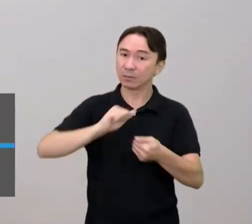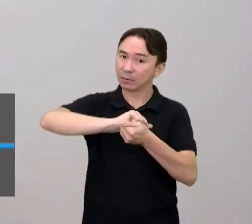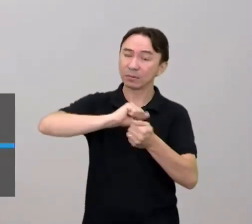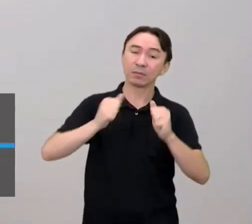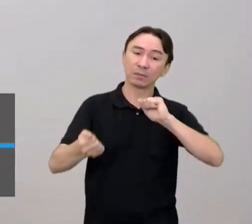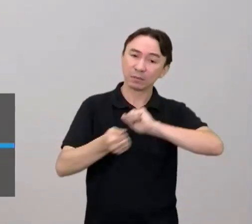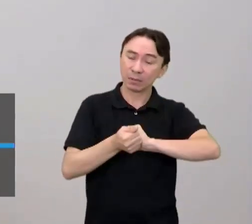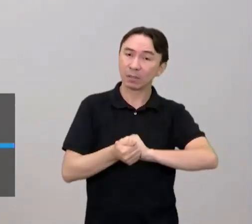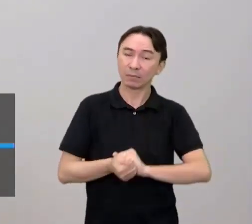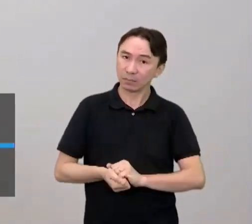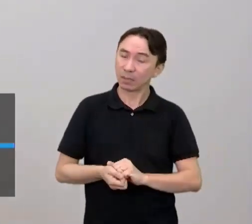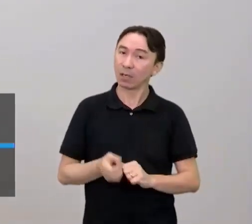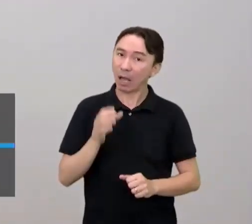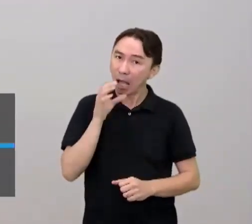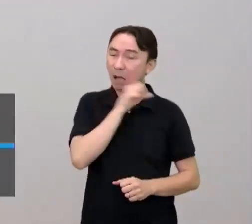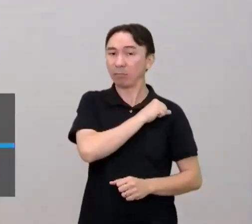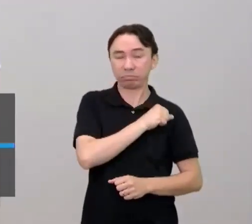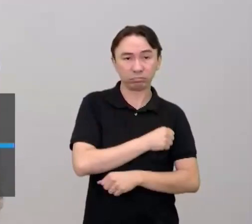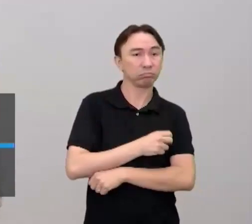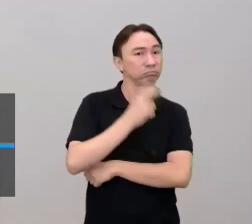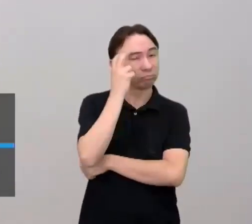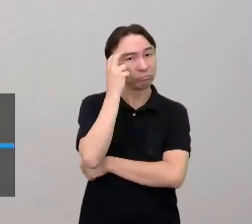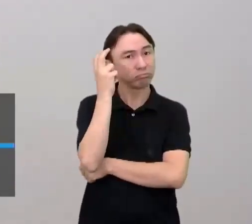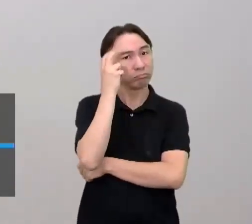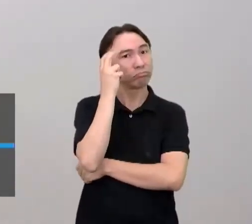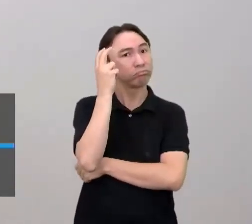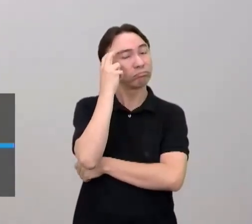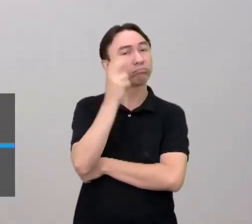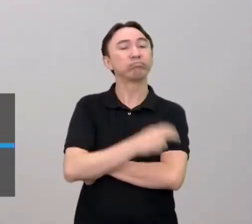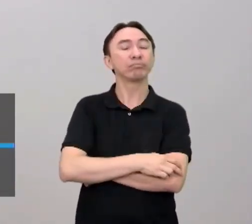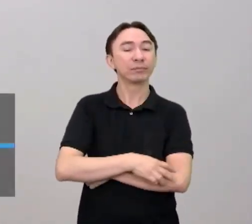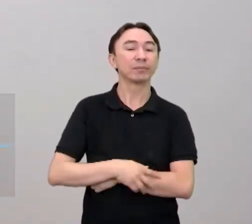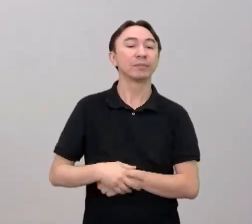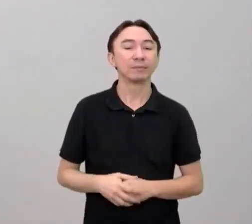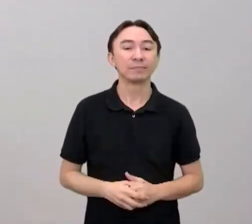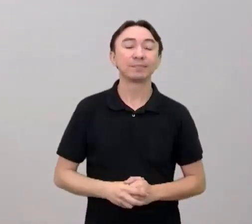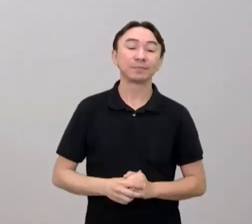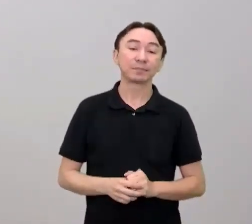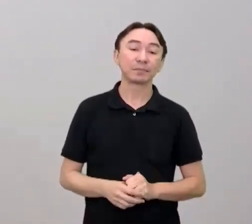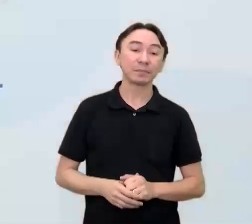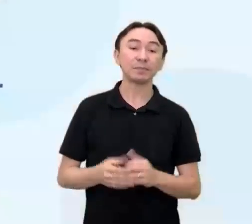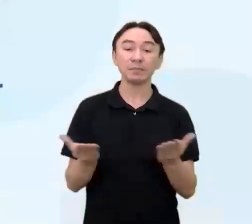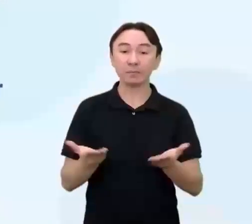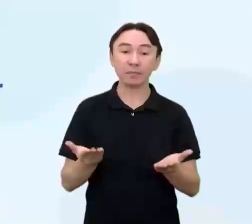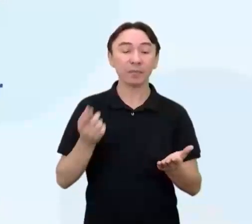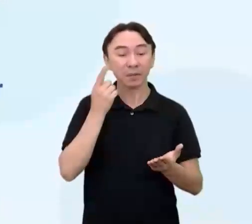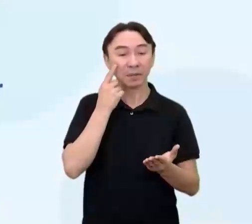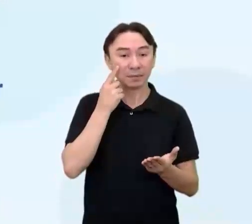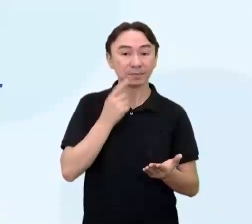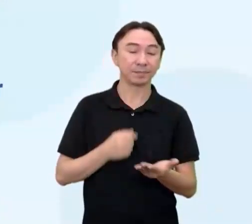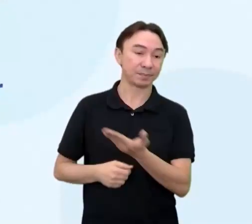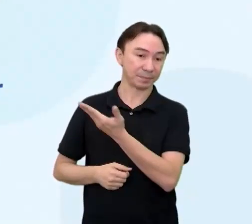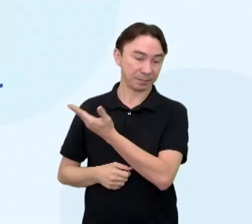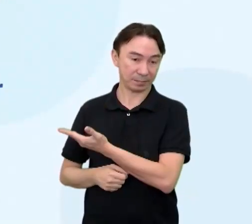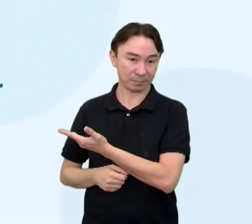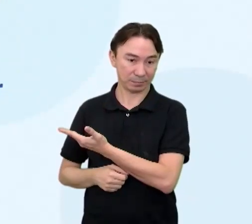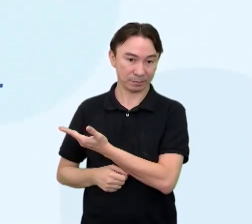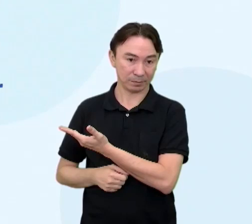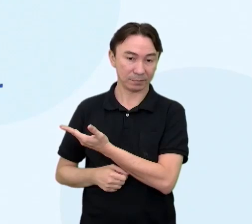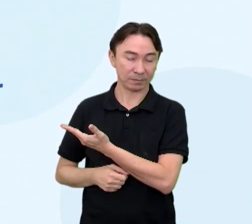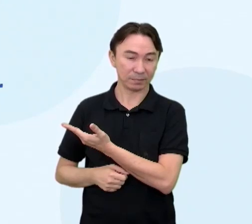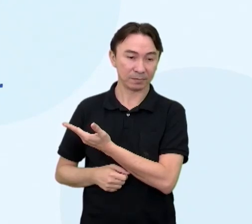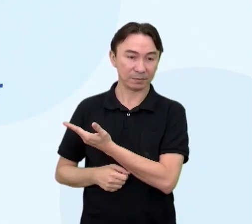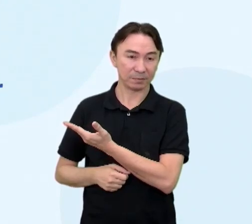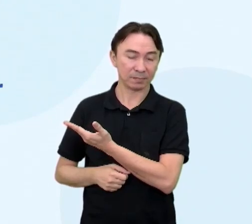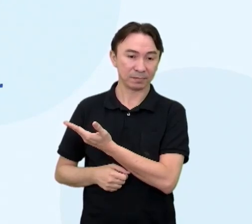esse contexto, né? Mas vamos lá então, vamos para o LED aqui, vamos para o LED. A gente está